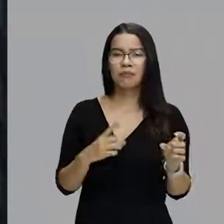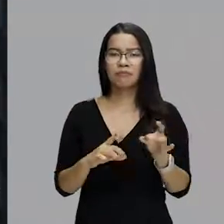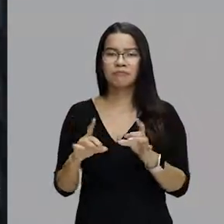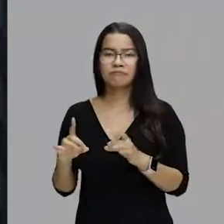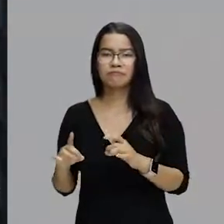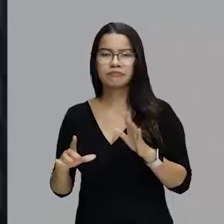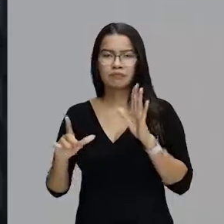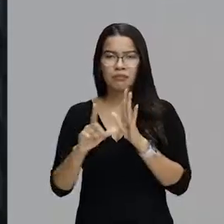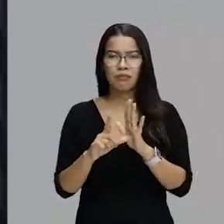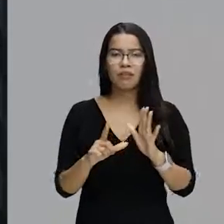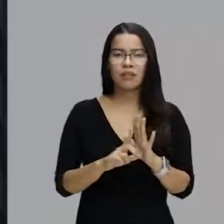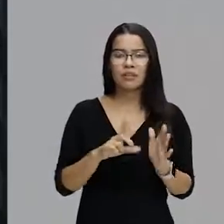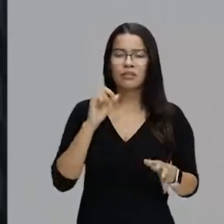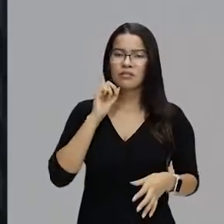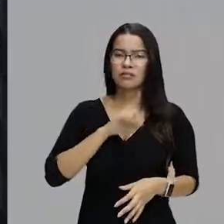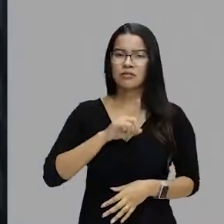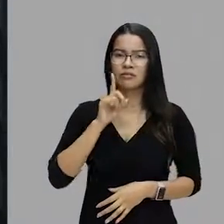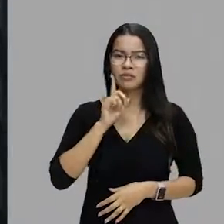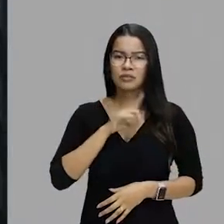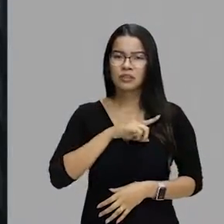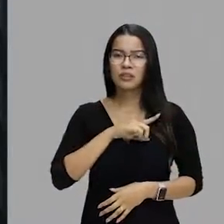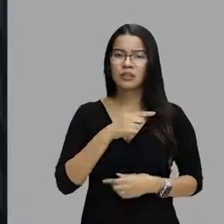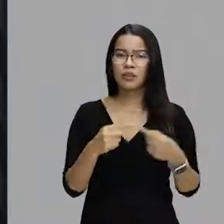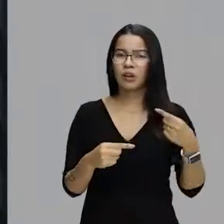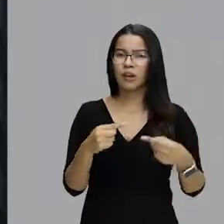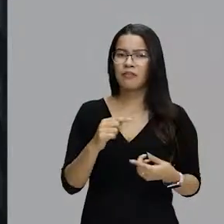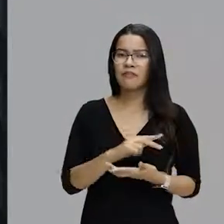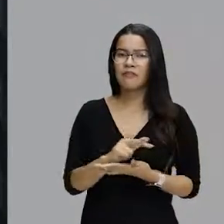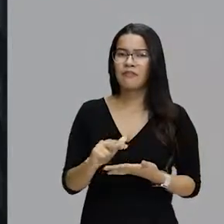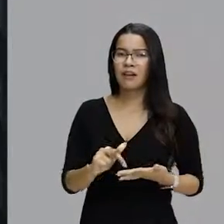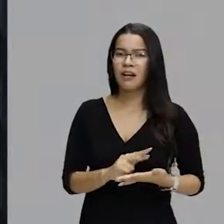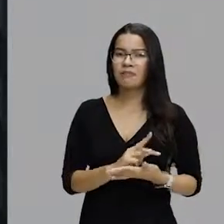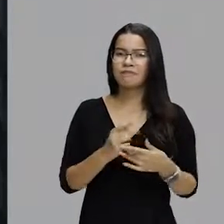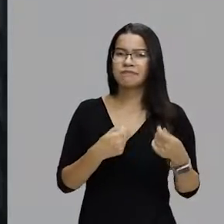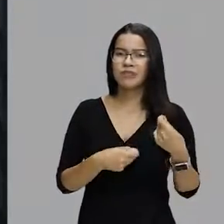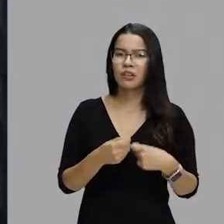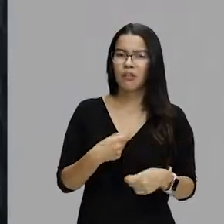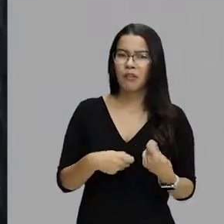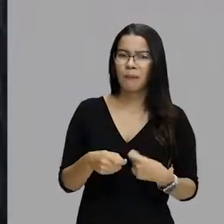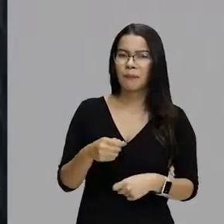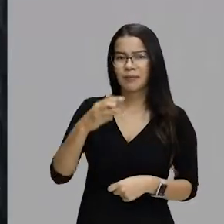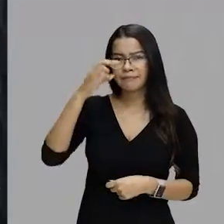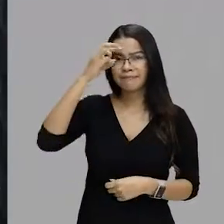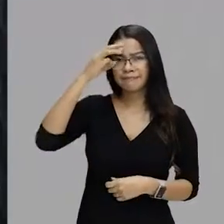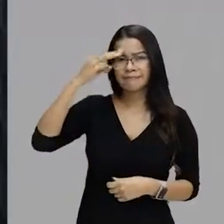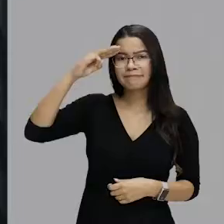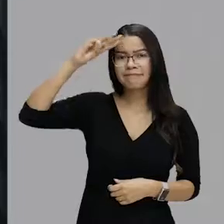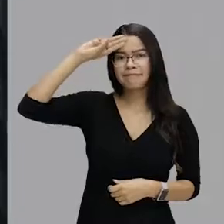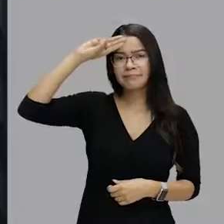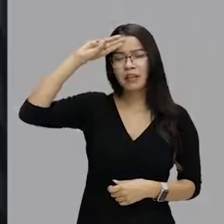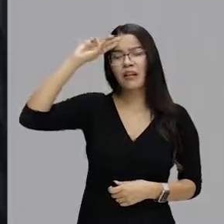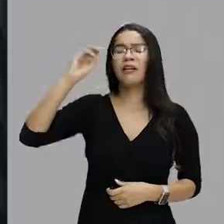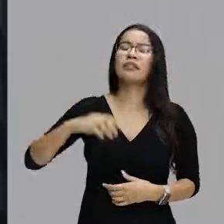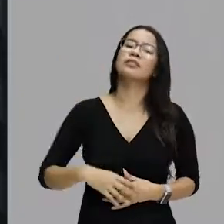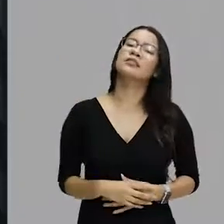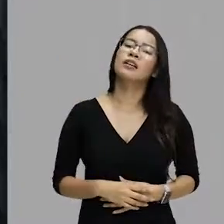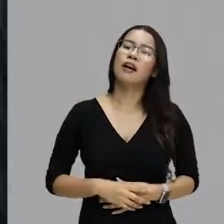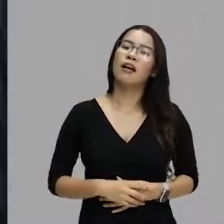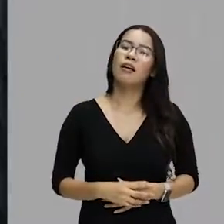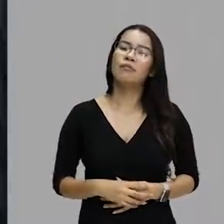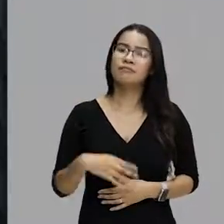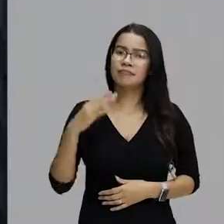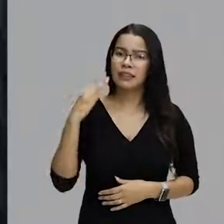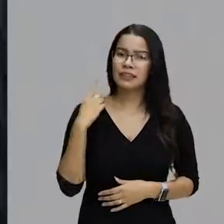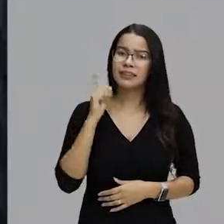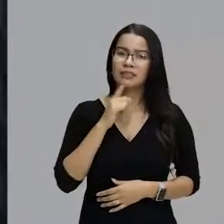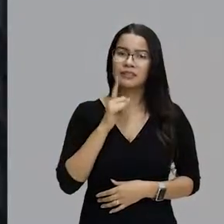verdade, controlando vários setores da economia cubana. Uma economia americanizada. Sem falar no aumento da